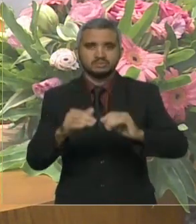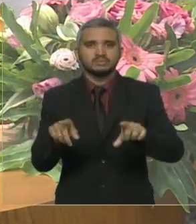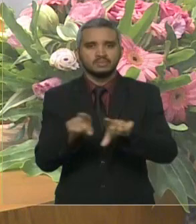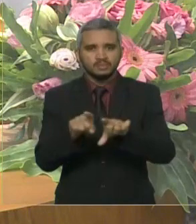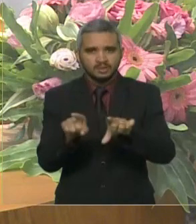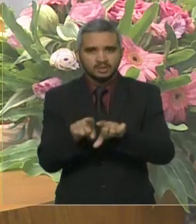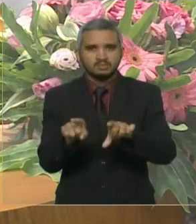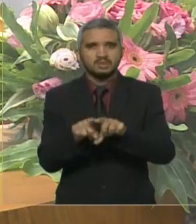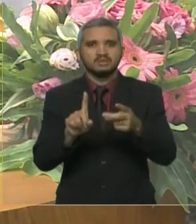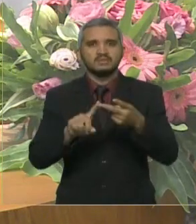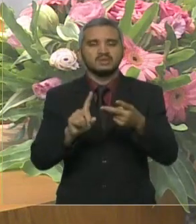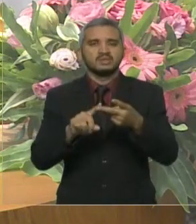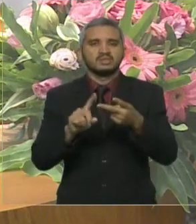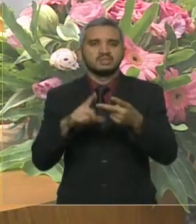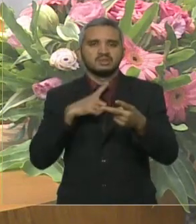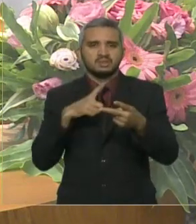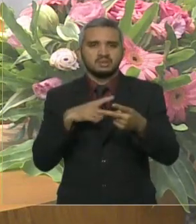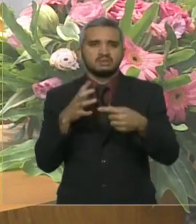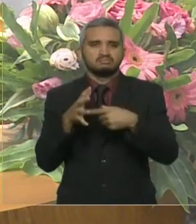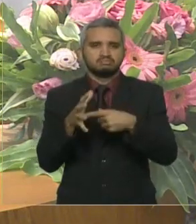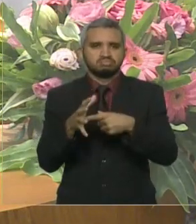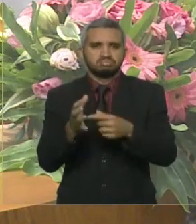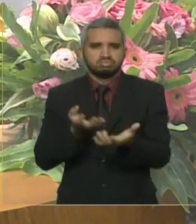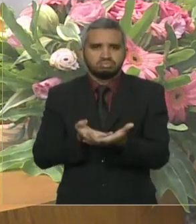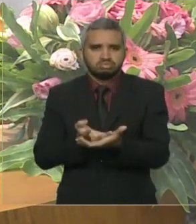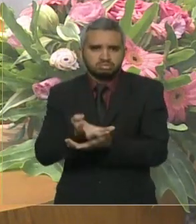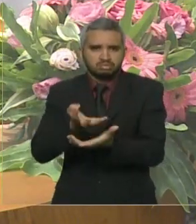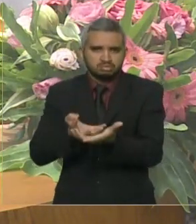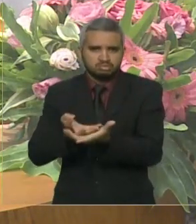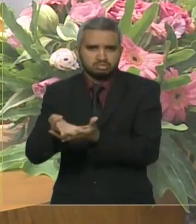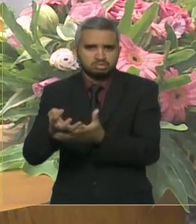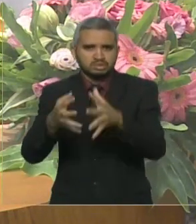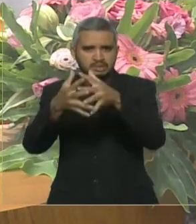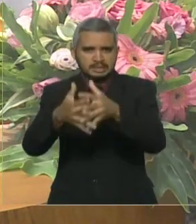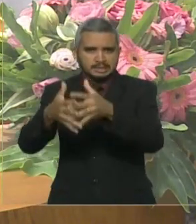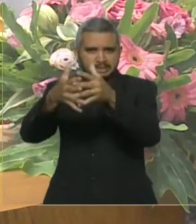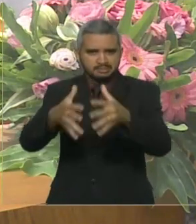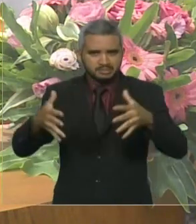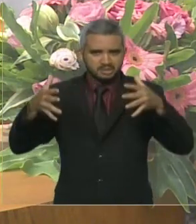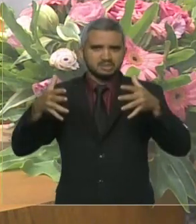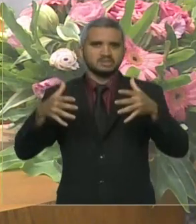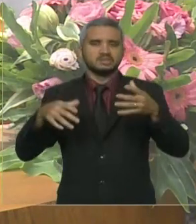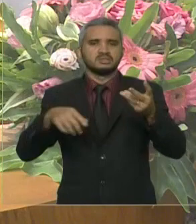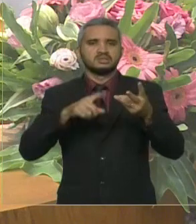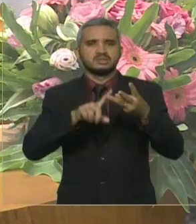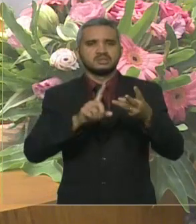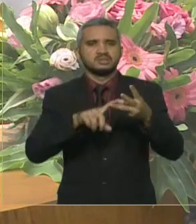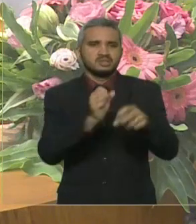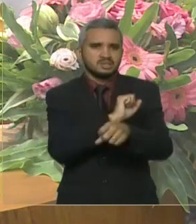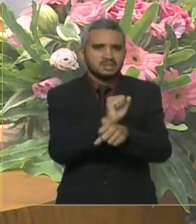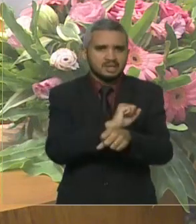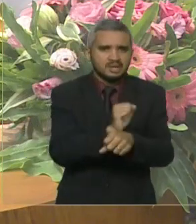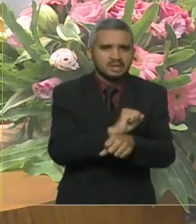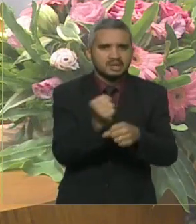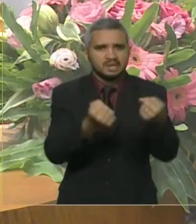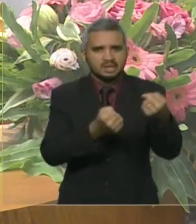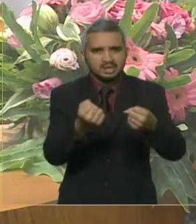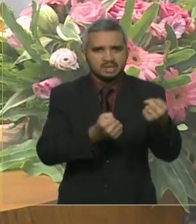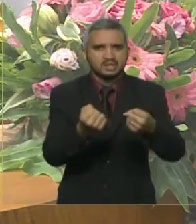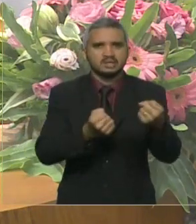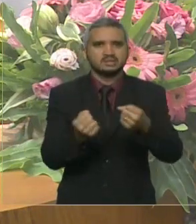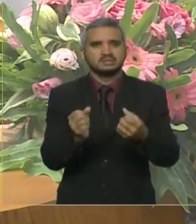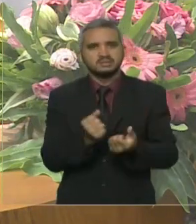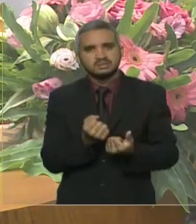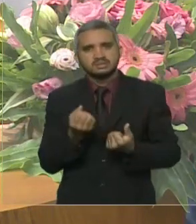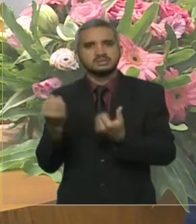equipamentos como tratores, como caminhão, como algumas caminhonetes e carros para assistência